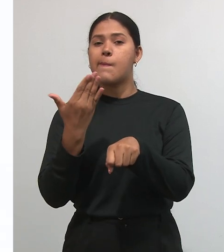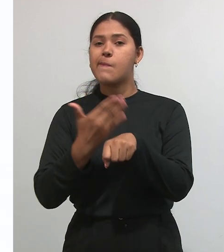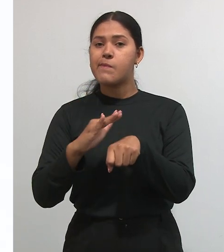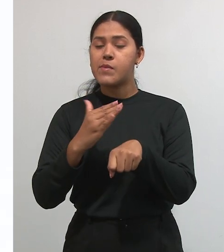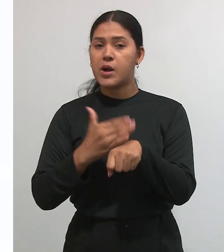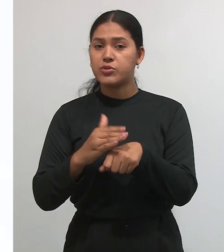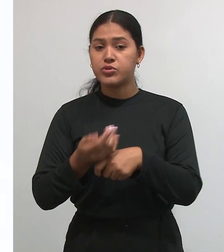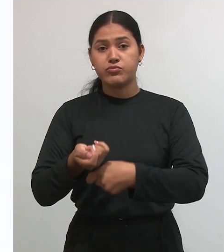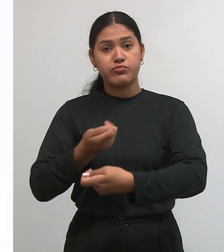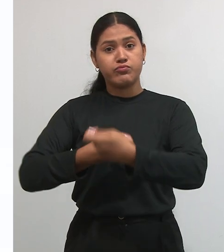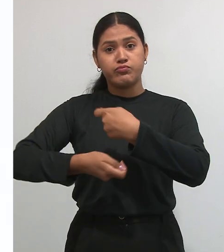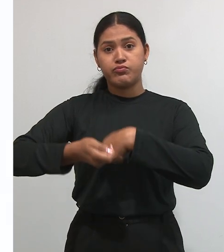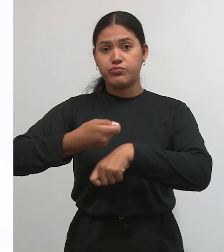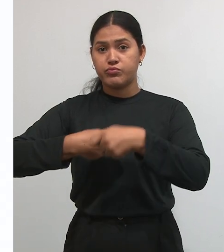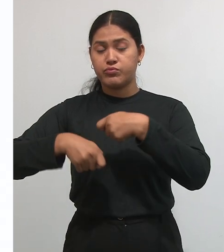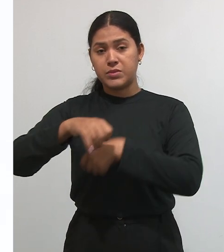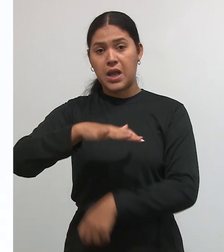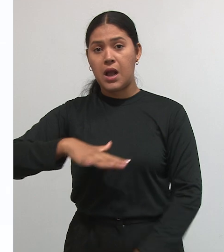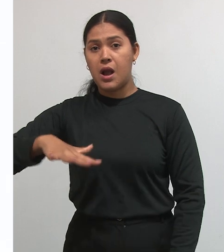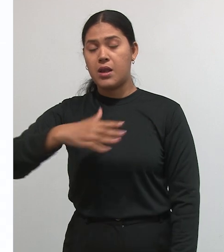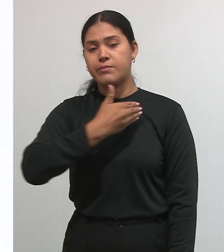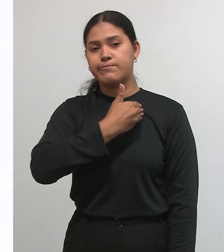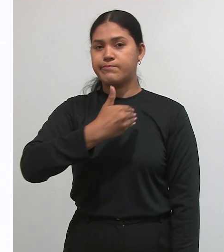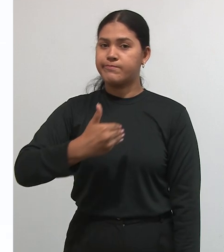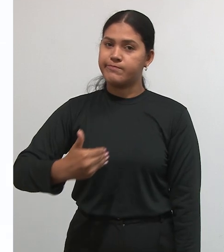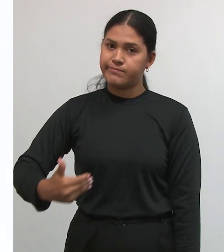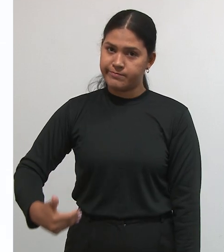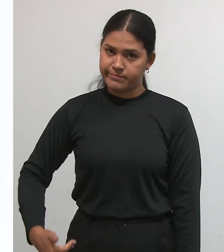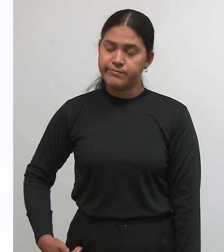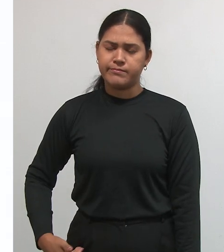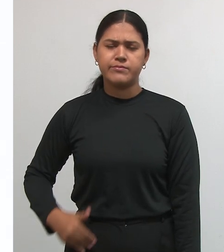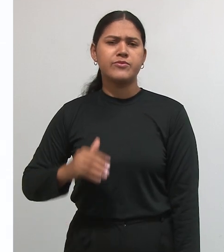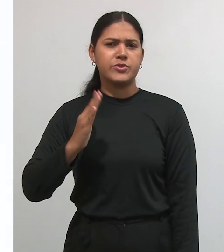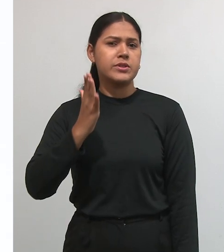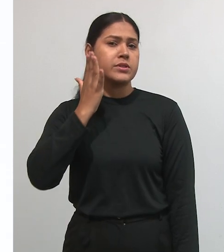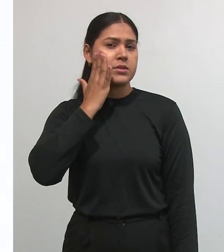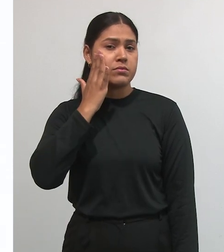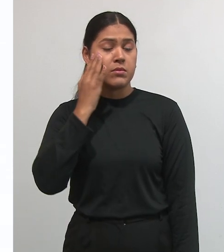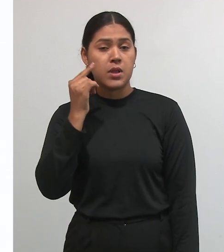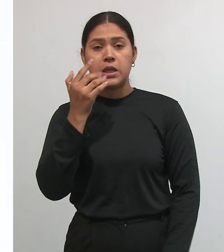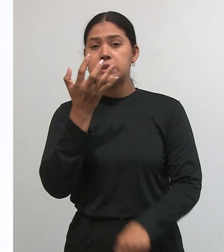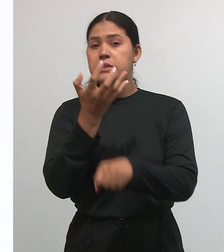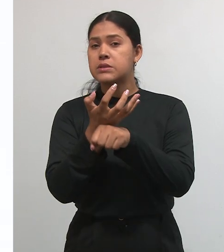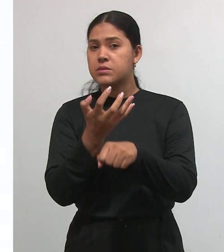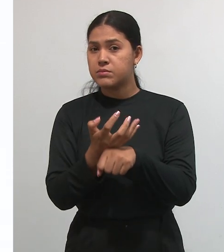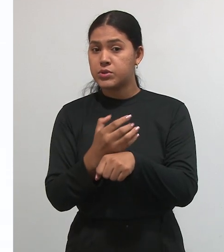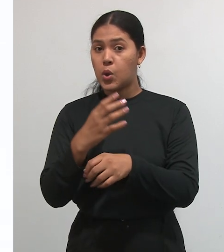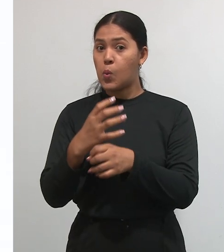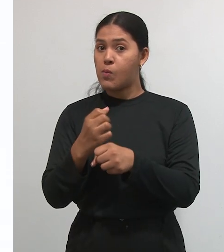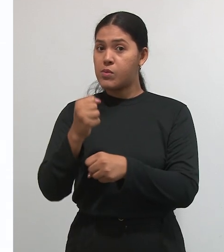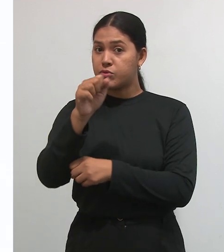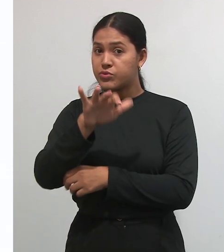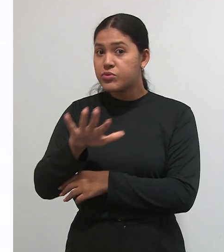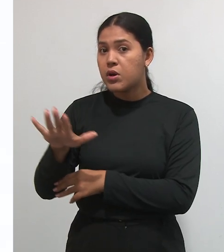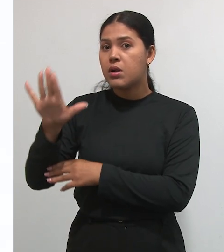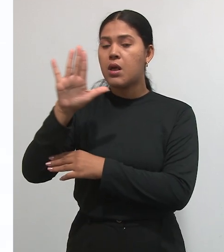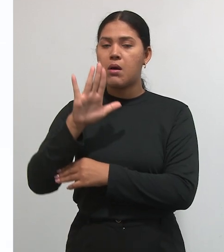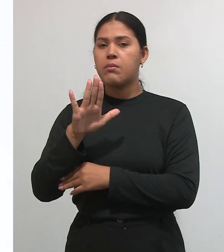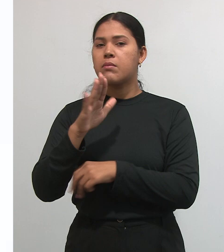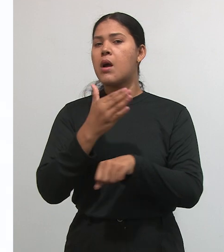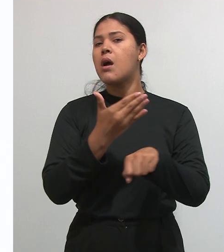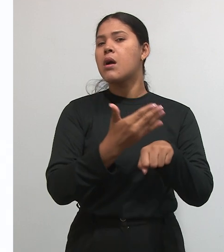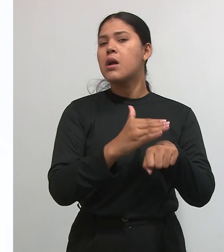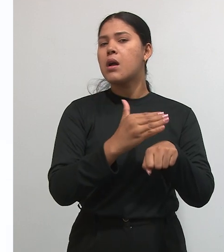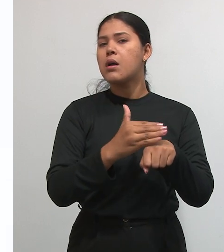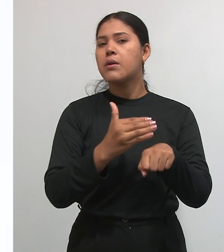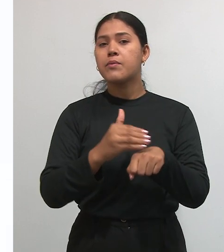afetar o patrimônio das entidades do setor público. Nós vemos lá na contabilidade geral que os atos, eles não